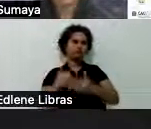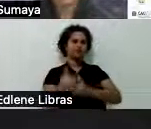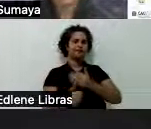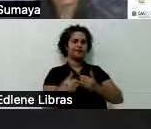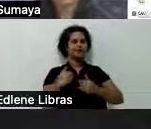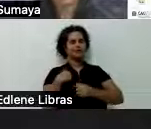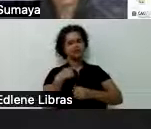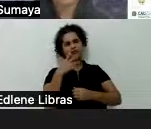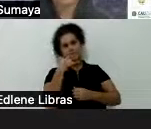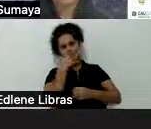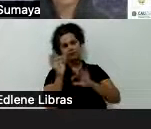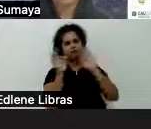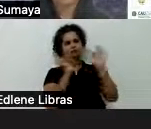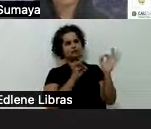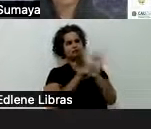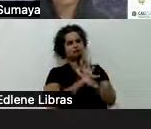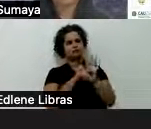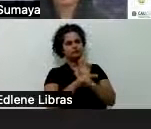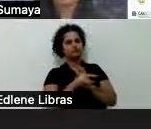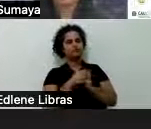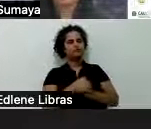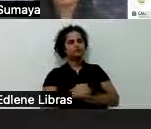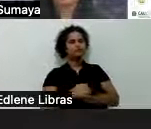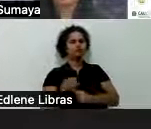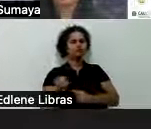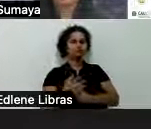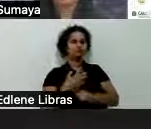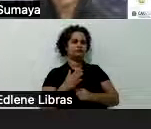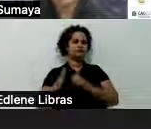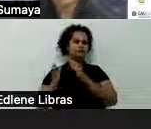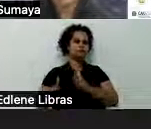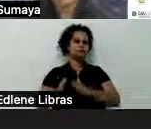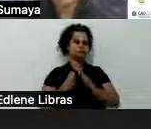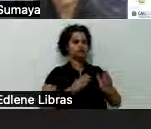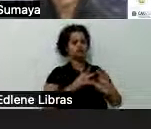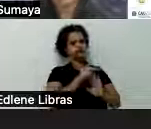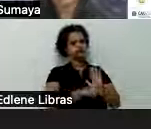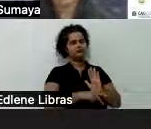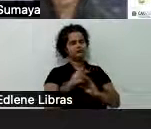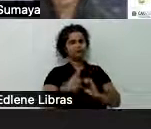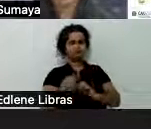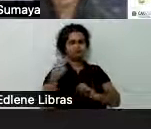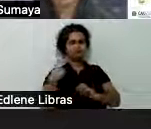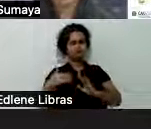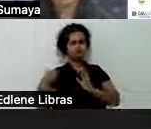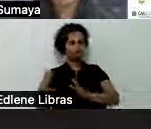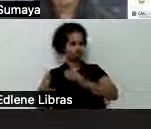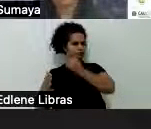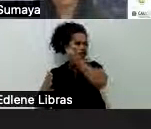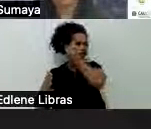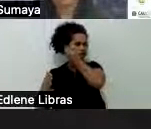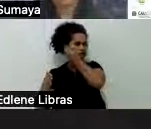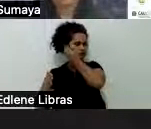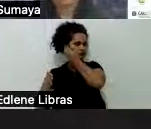isso na nossa pesquisa, as novas etapas desse projeto. Nessa época, as ações ainda estavam na fase